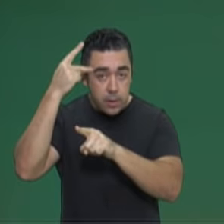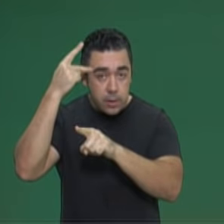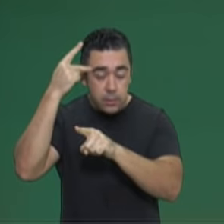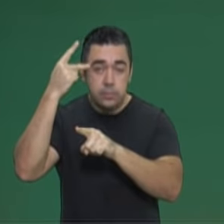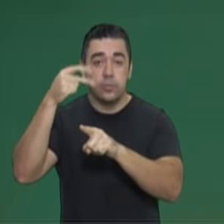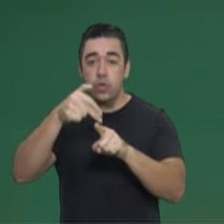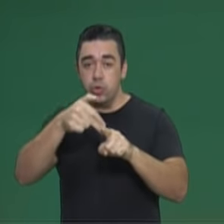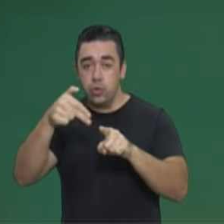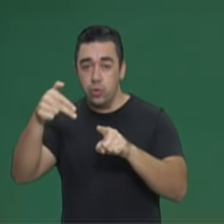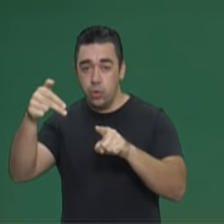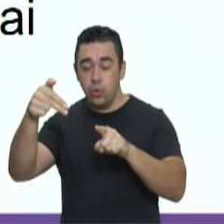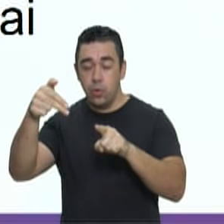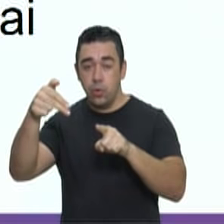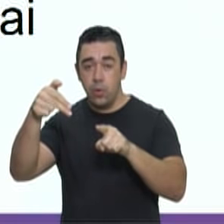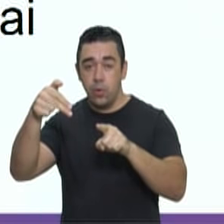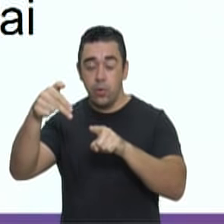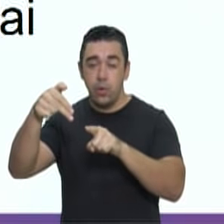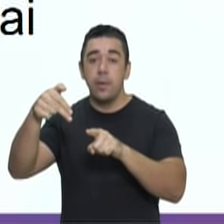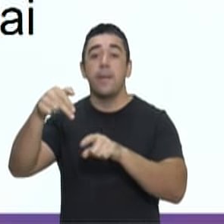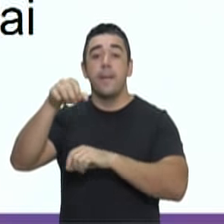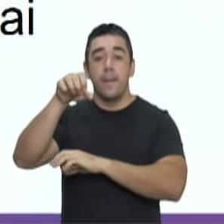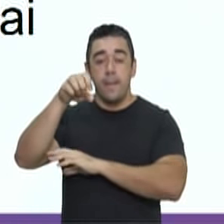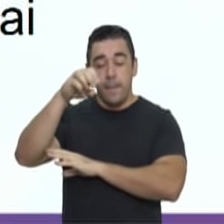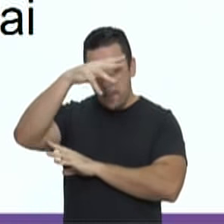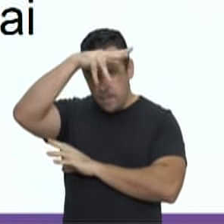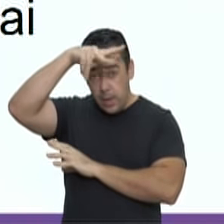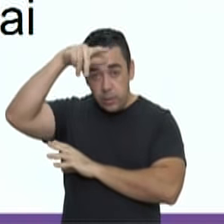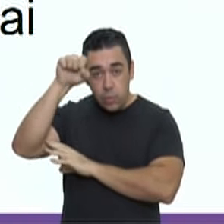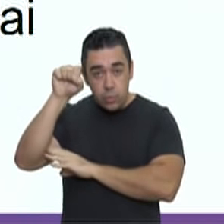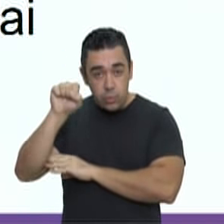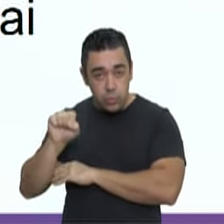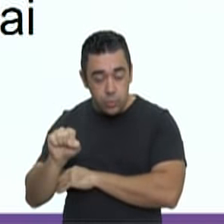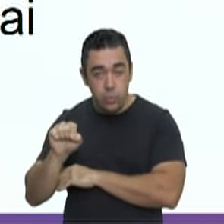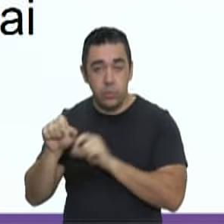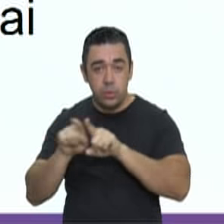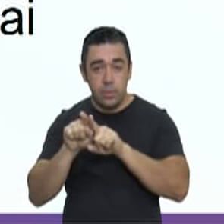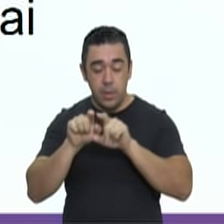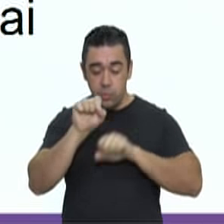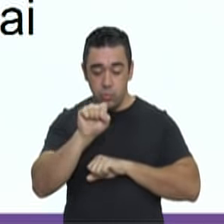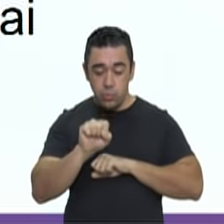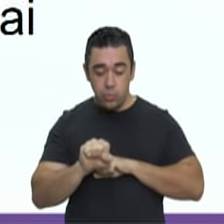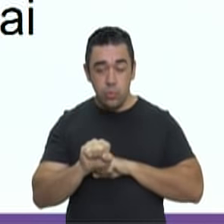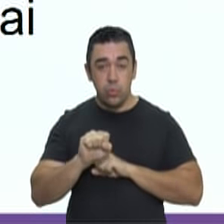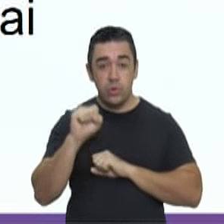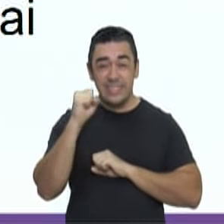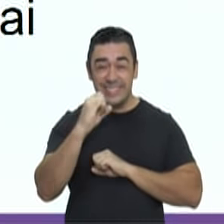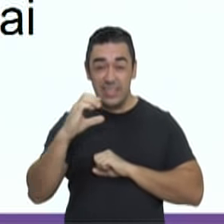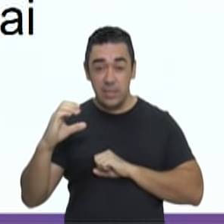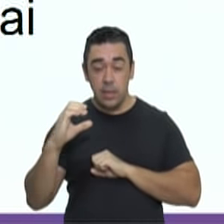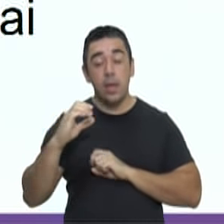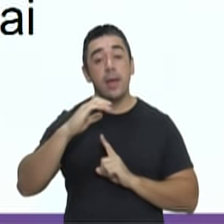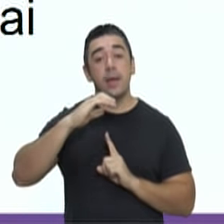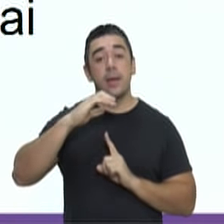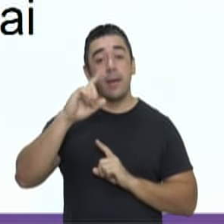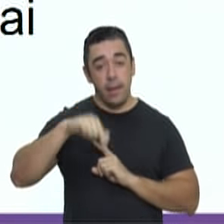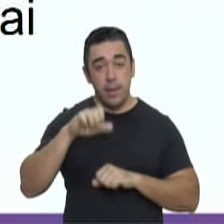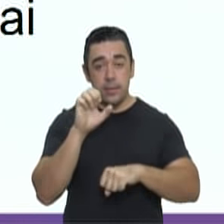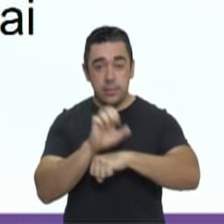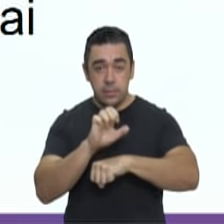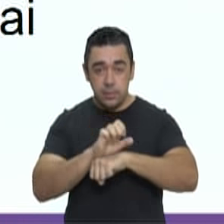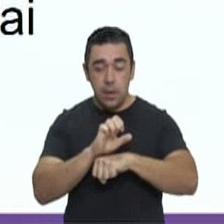temos o estado de Mato Grosso do Sul e ao sul nós temos o estado de Santa Catarina, que são estados brasileiros que fazem